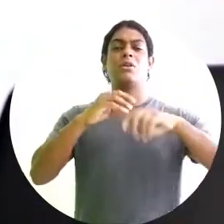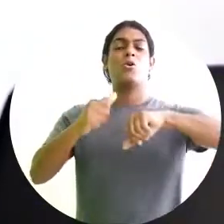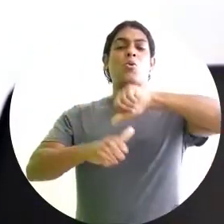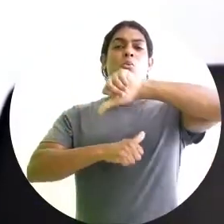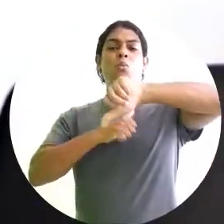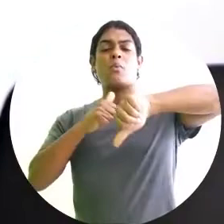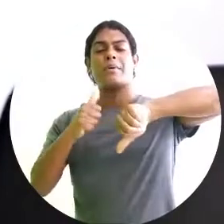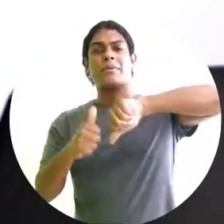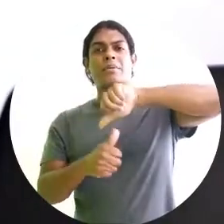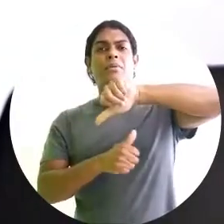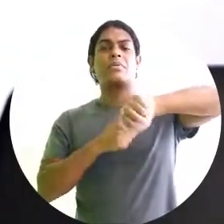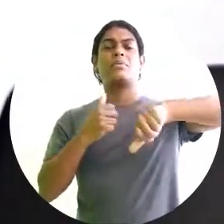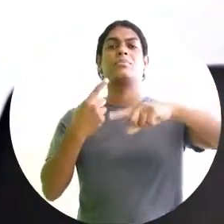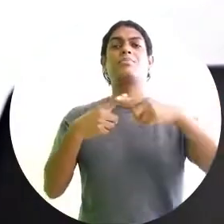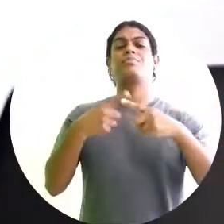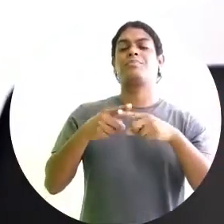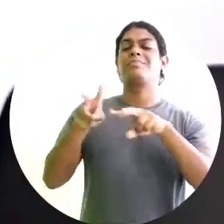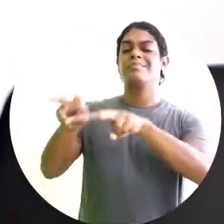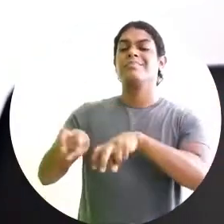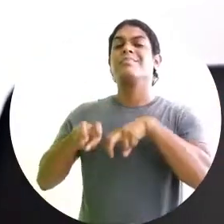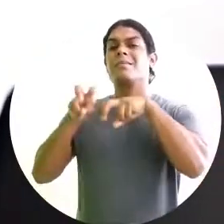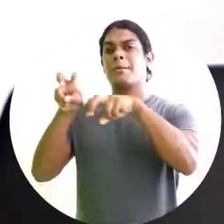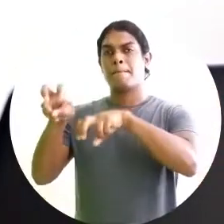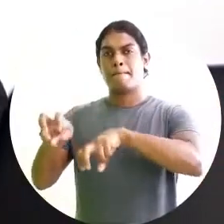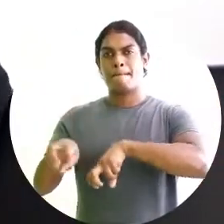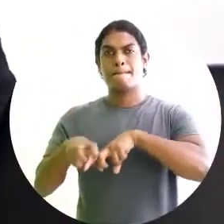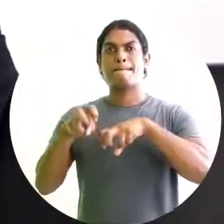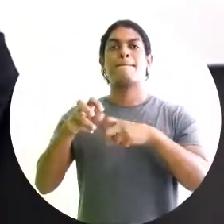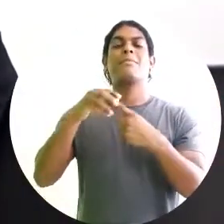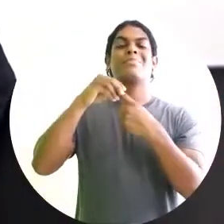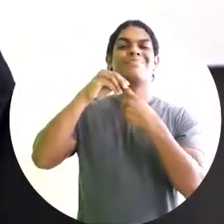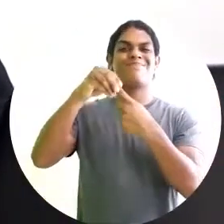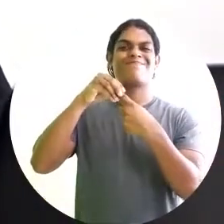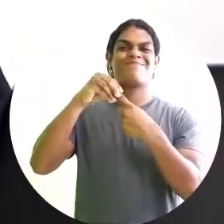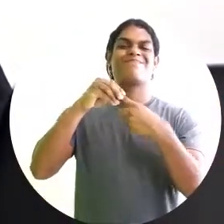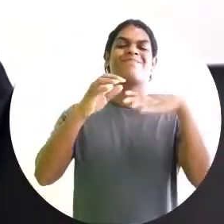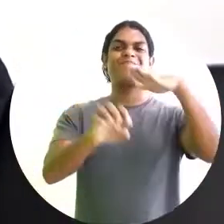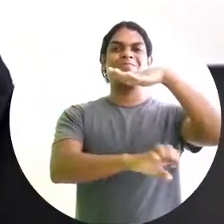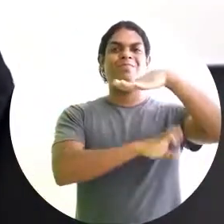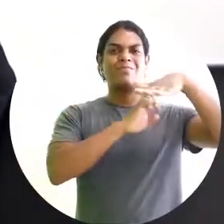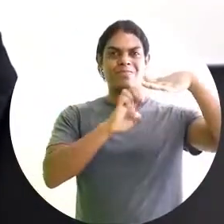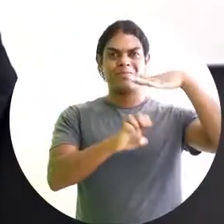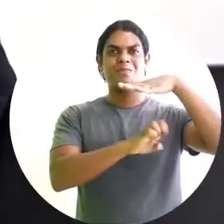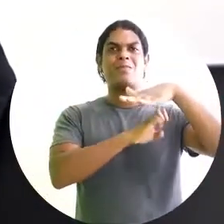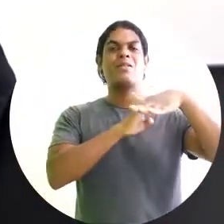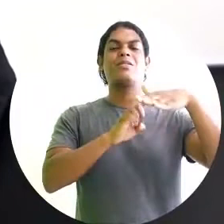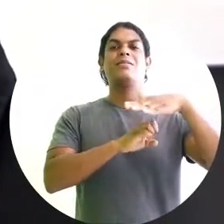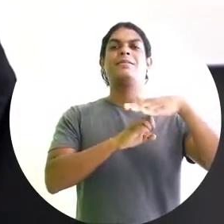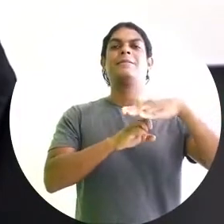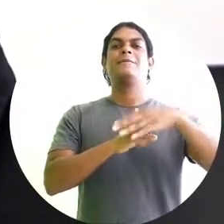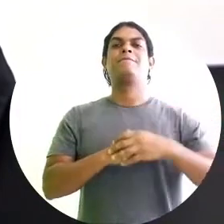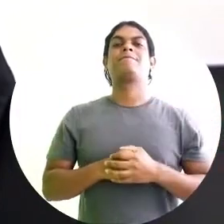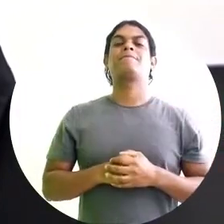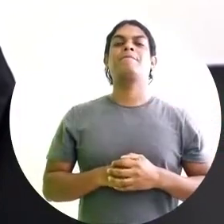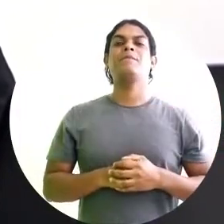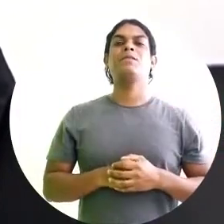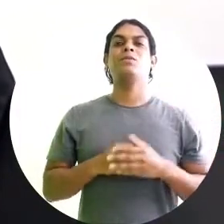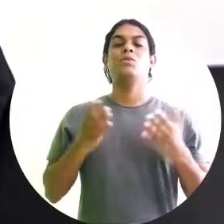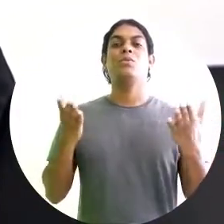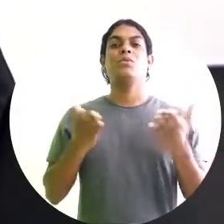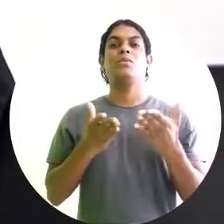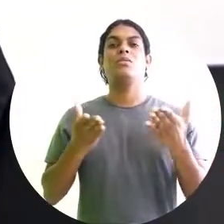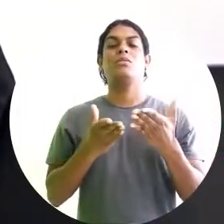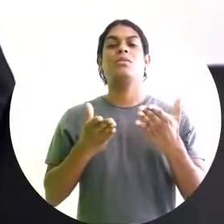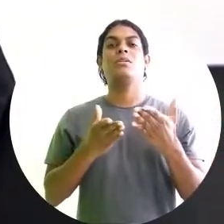linha de produção em todos os setores agrícolas, setor principalmente industrial, manufaturado, onde a linha de